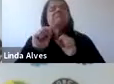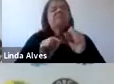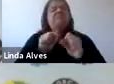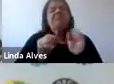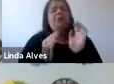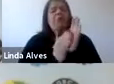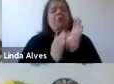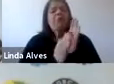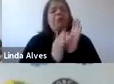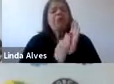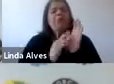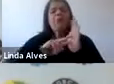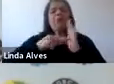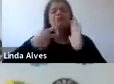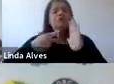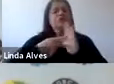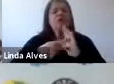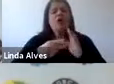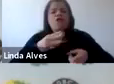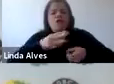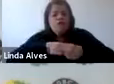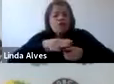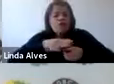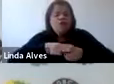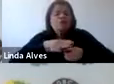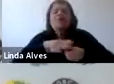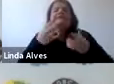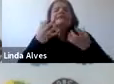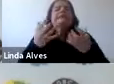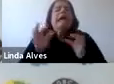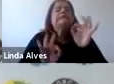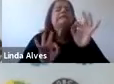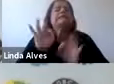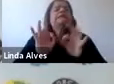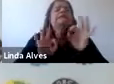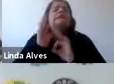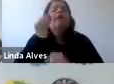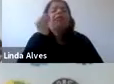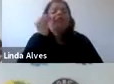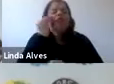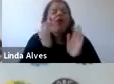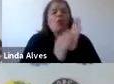o que a empresa, né, Volkswagen, está propondo aos trabalhadores de